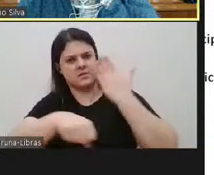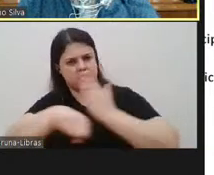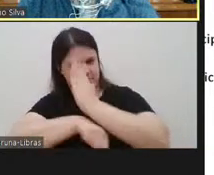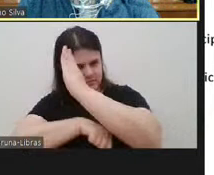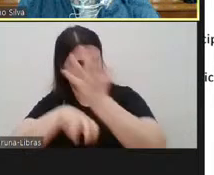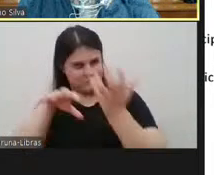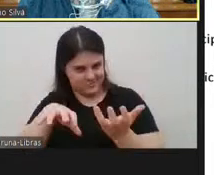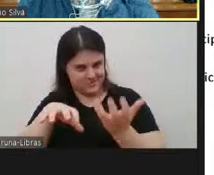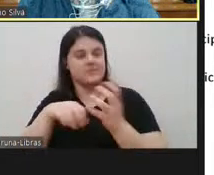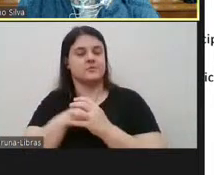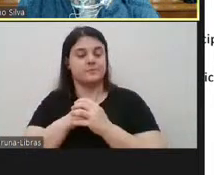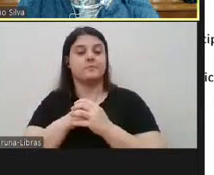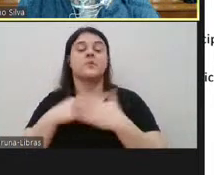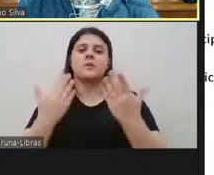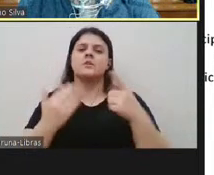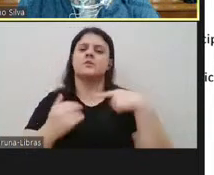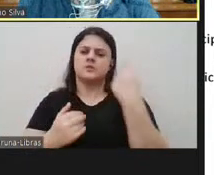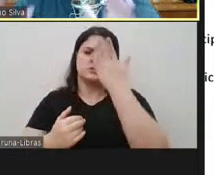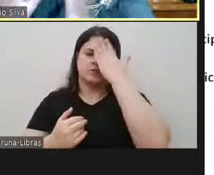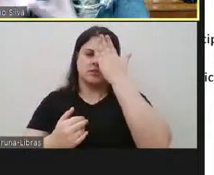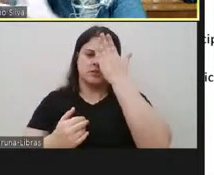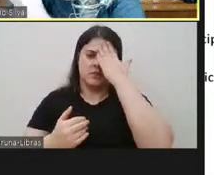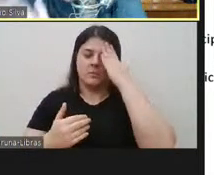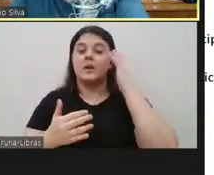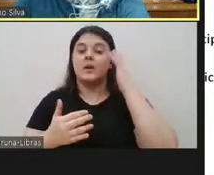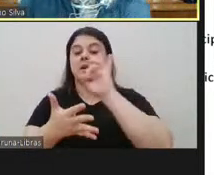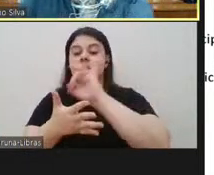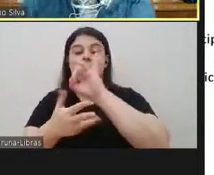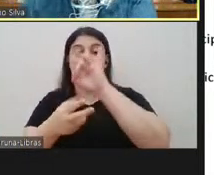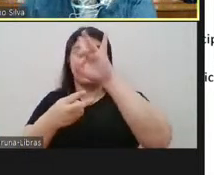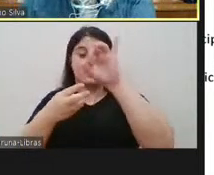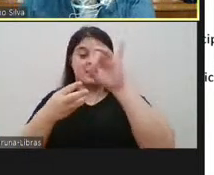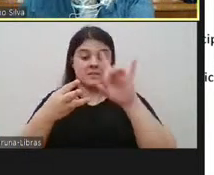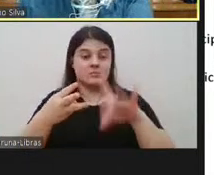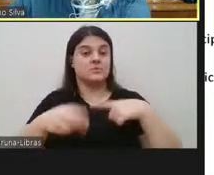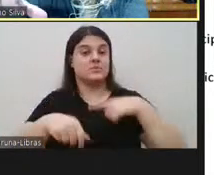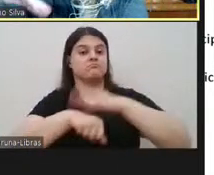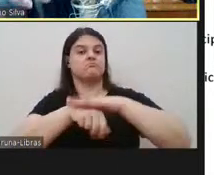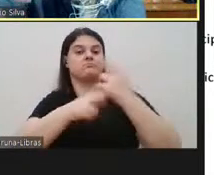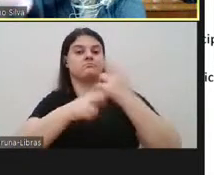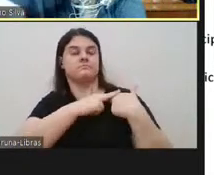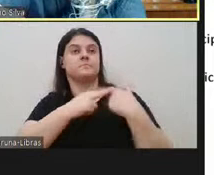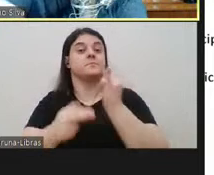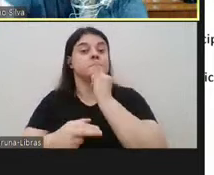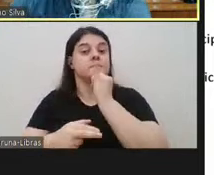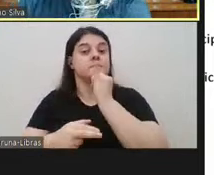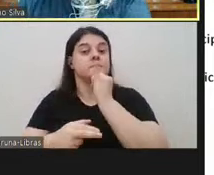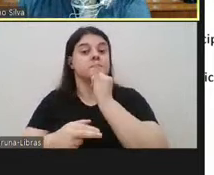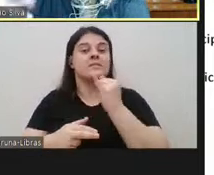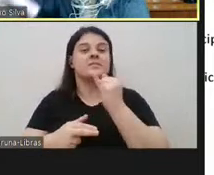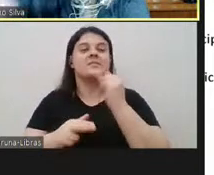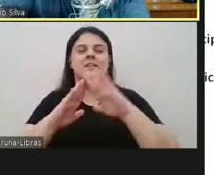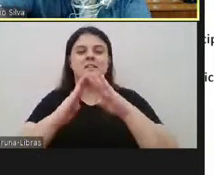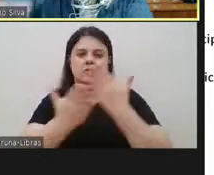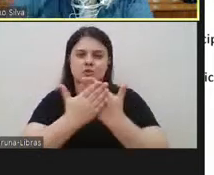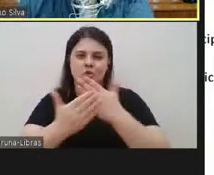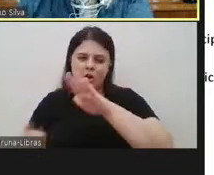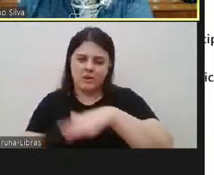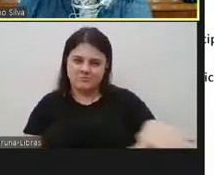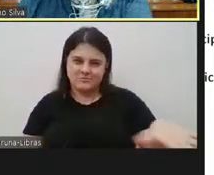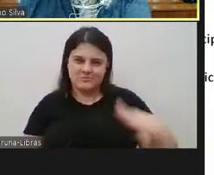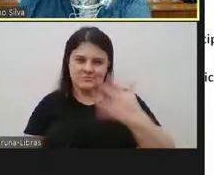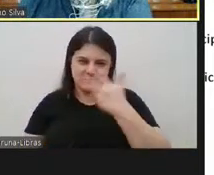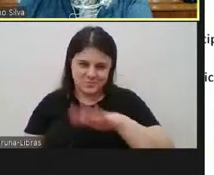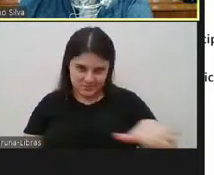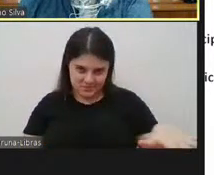congresso e tal e aí nós sabemos que cada a gente foi ficando responsável por uma parte então as questões relacionadas por exemplo a festinha né forma da